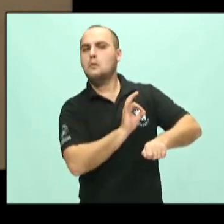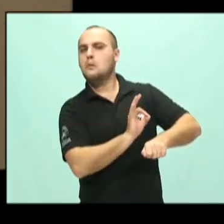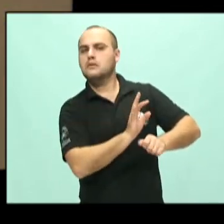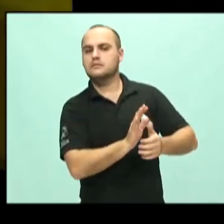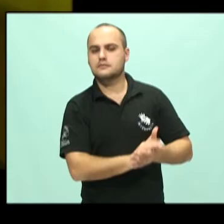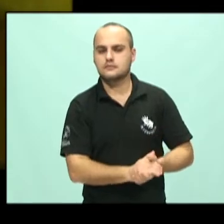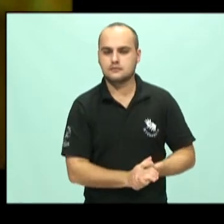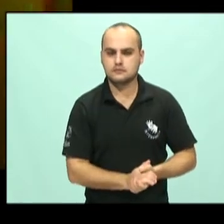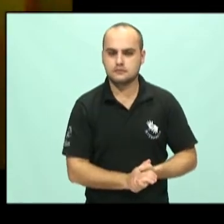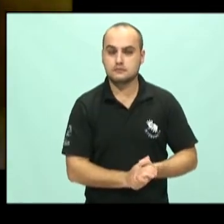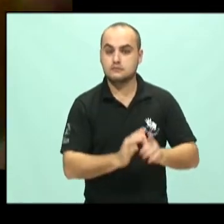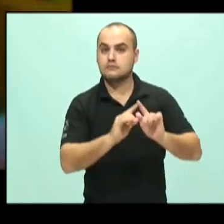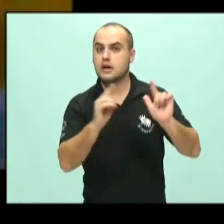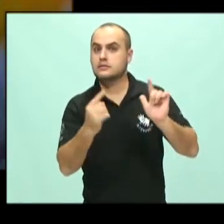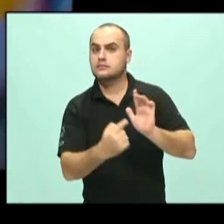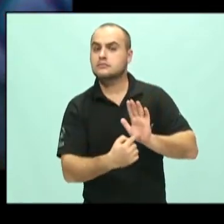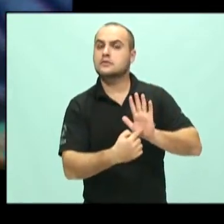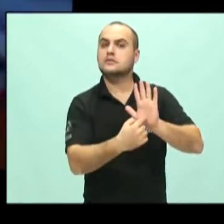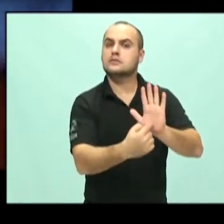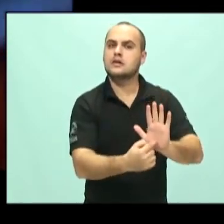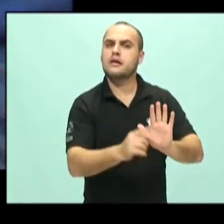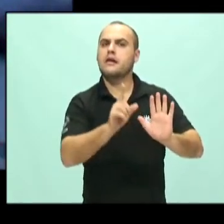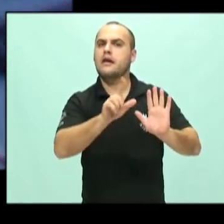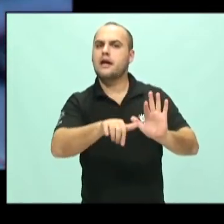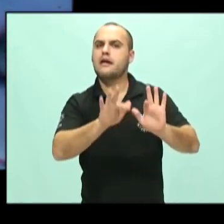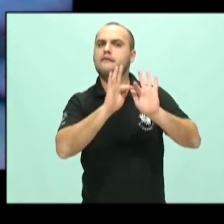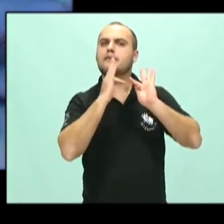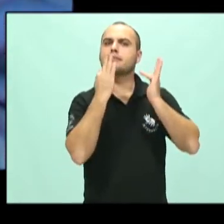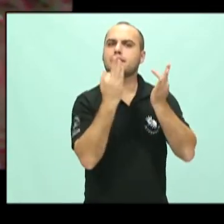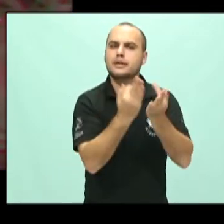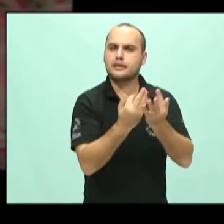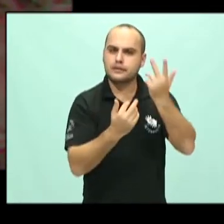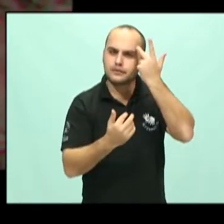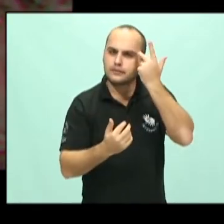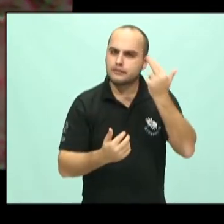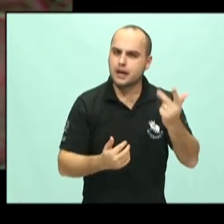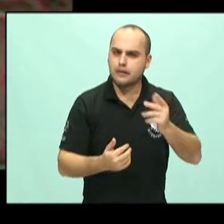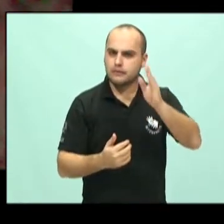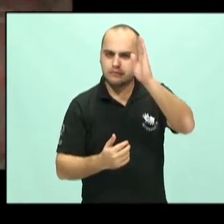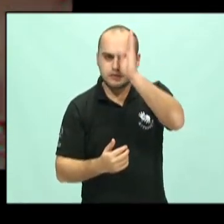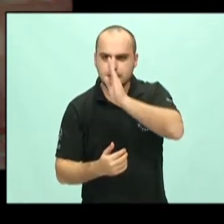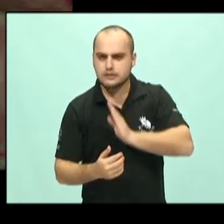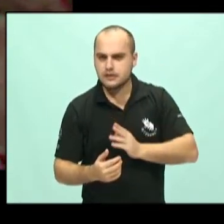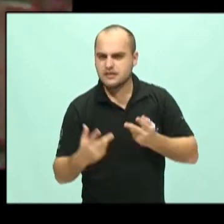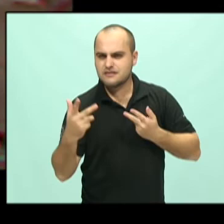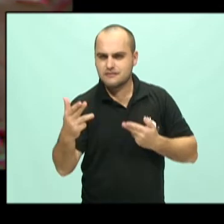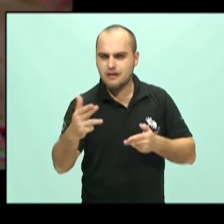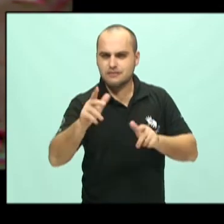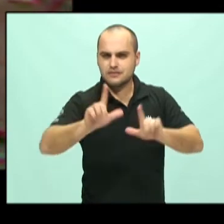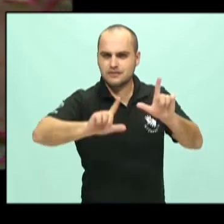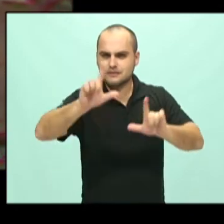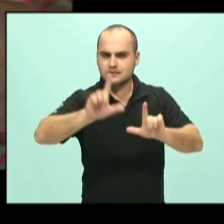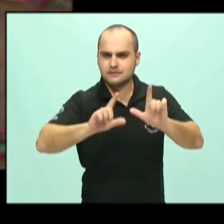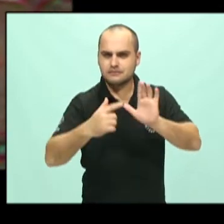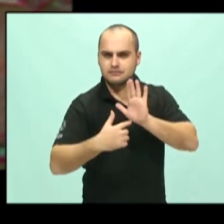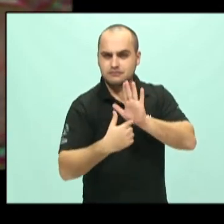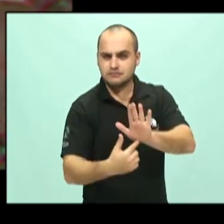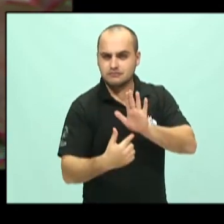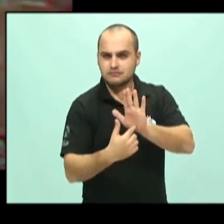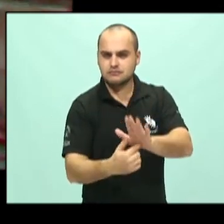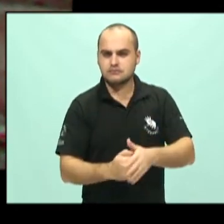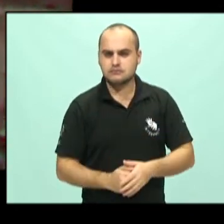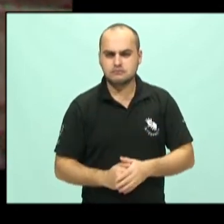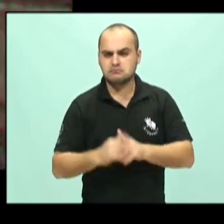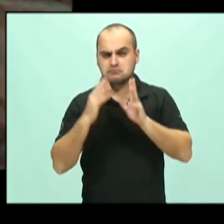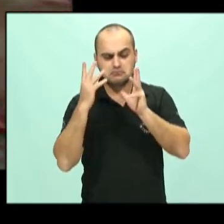O que todo mundo quer mostrar é só a família tradicional brasileira de comercial de margarina. Todo mundo segue a vida